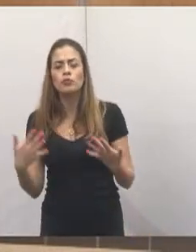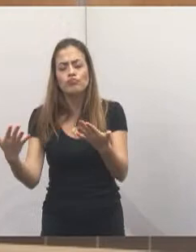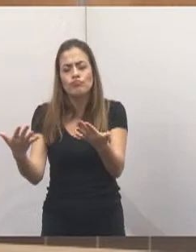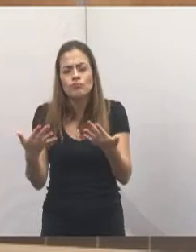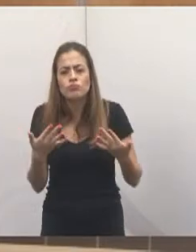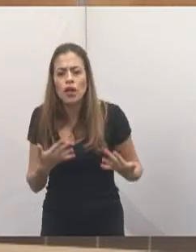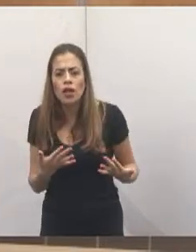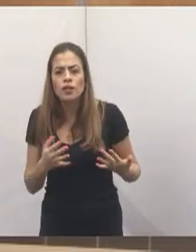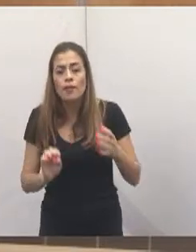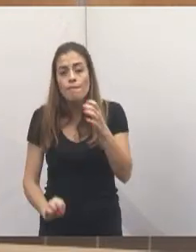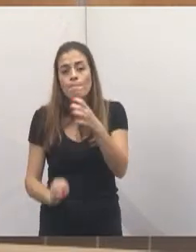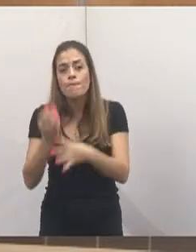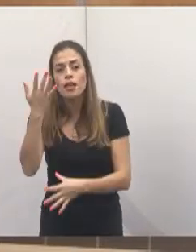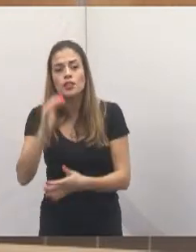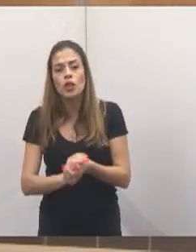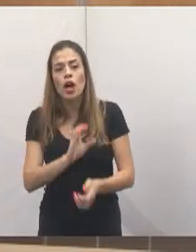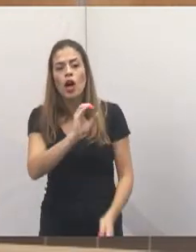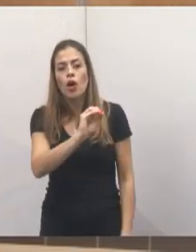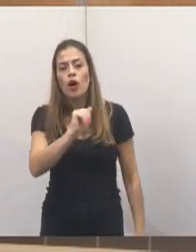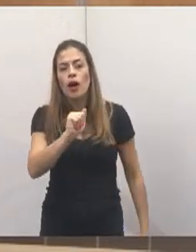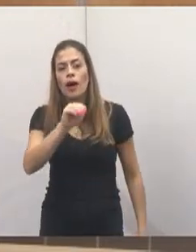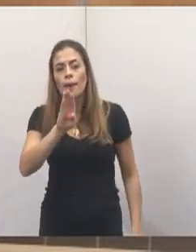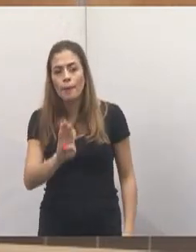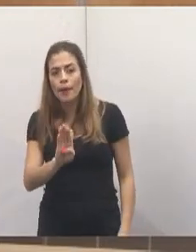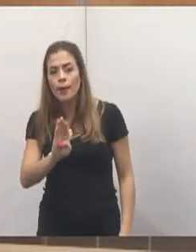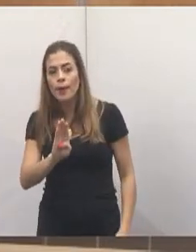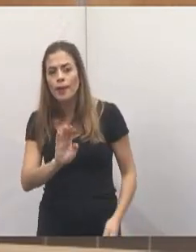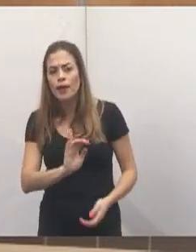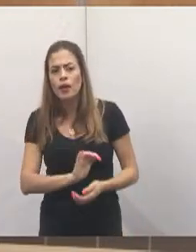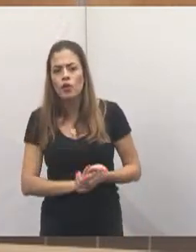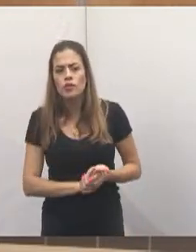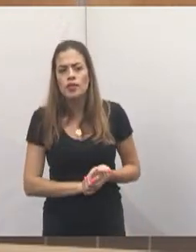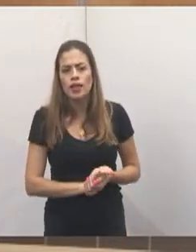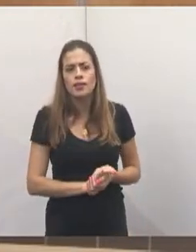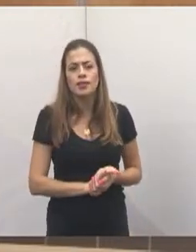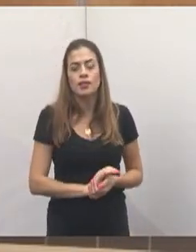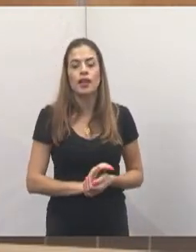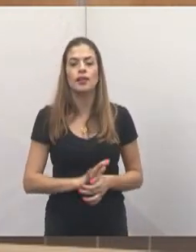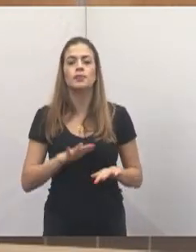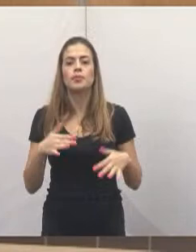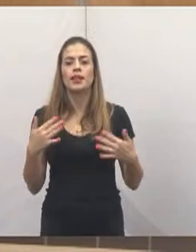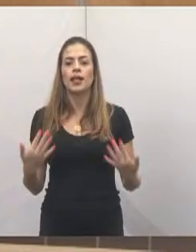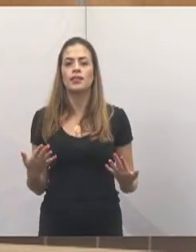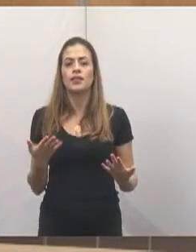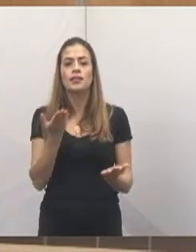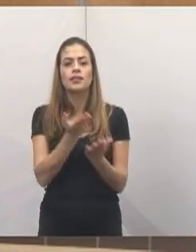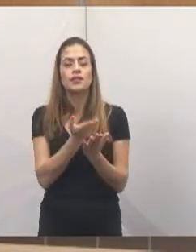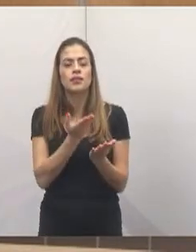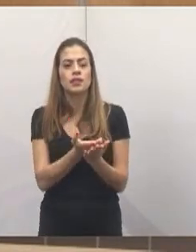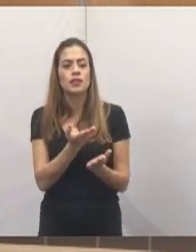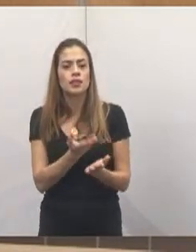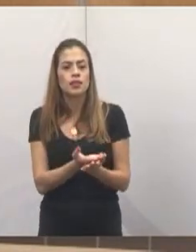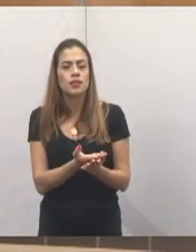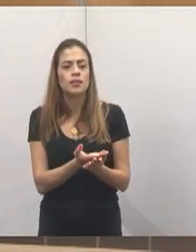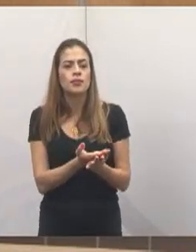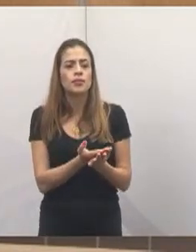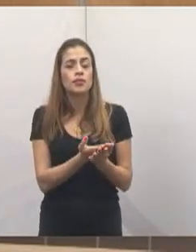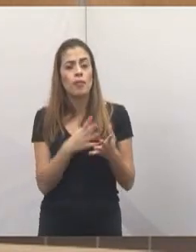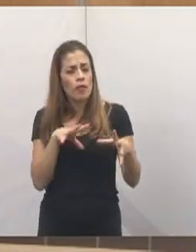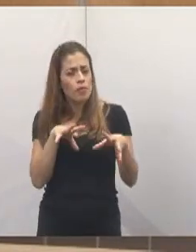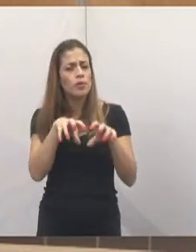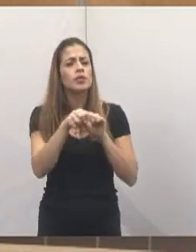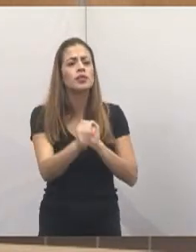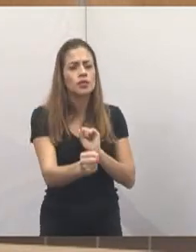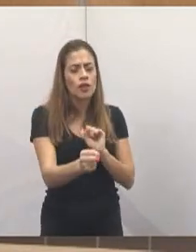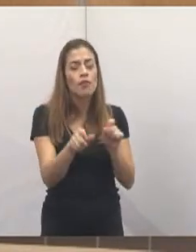de eventos, a OAB de Jacareí desenvolveu as comissões temáticas para estudos e aperfeiçoamentos, além de sempre